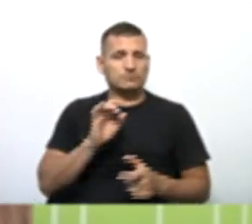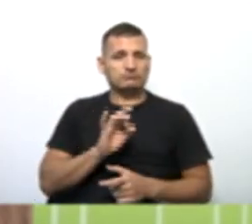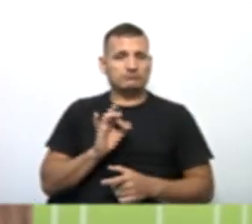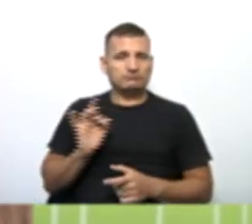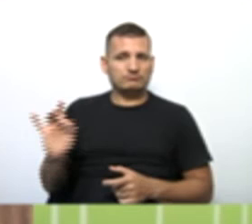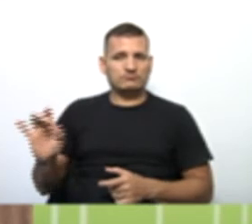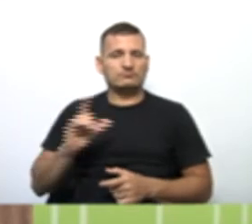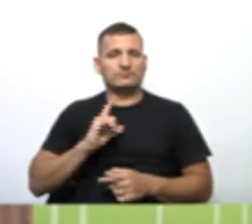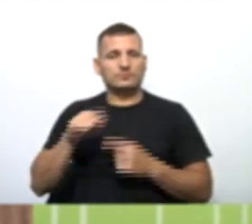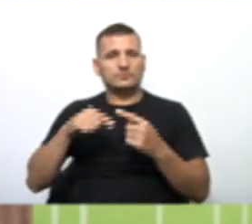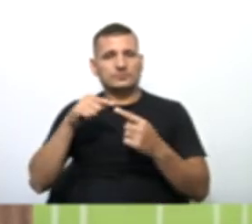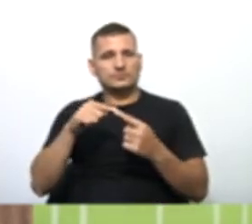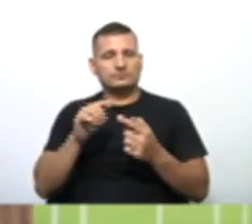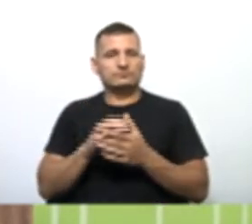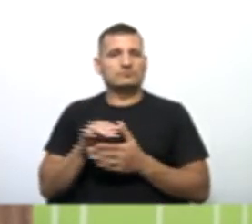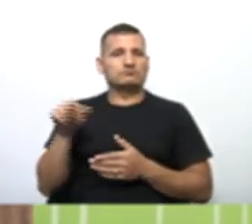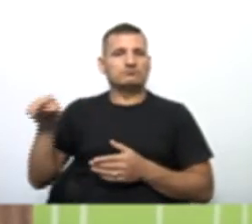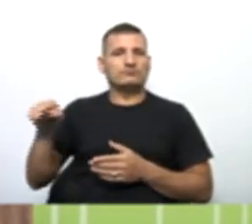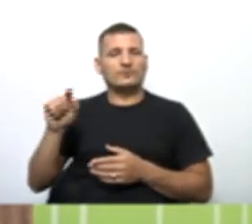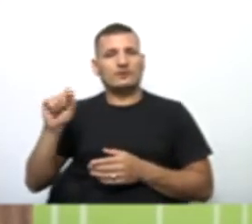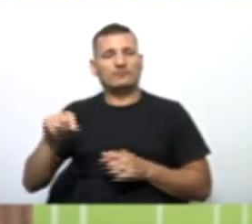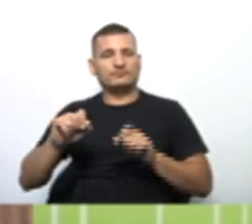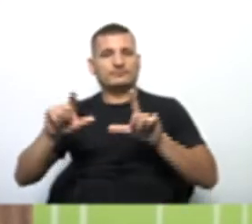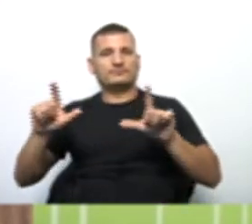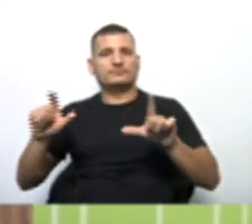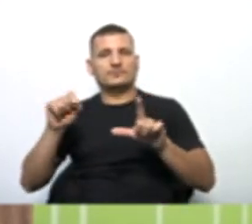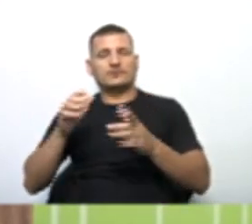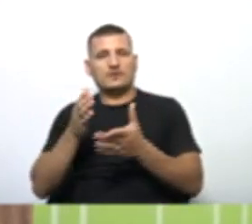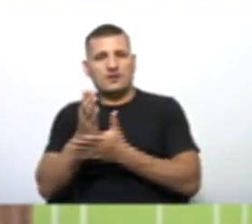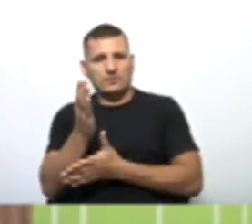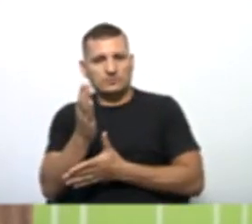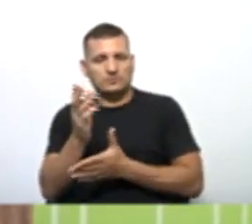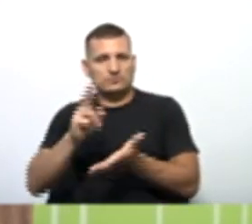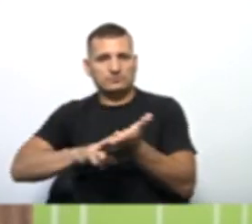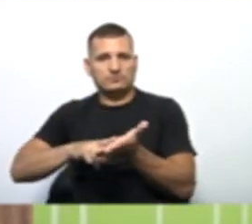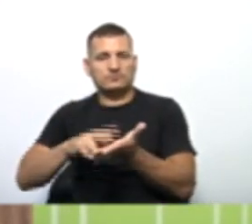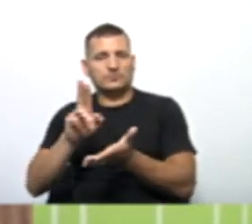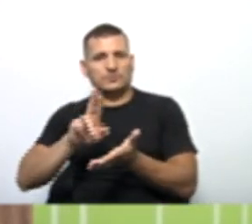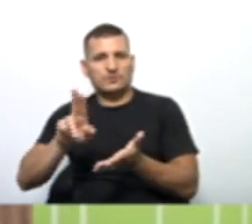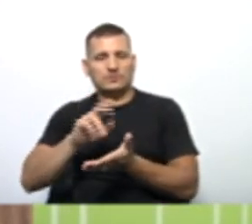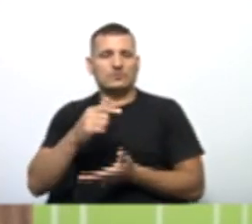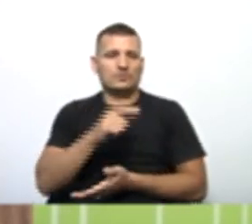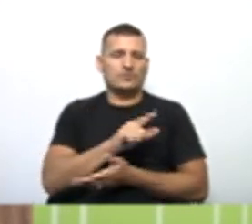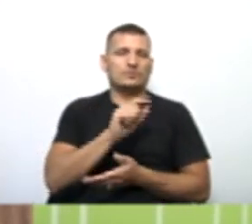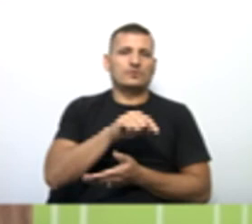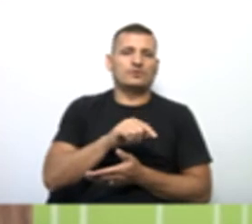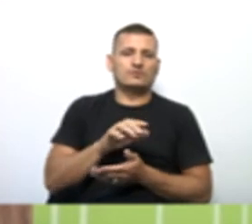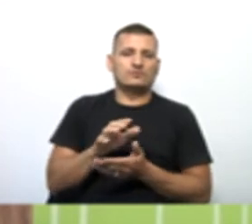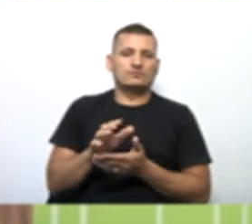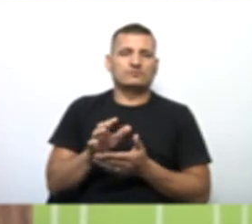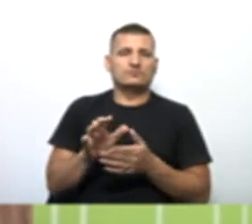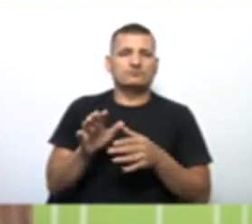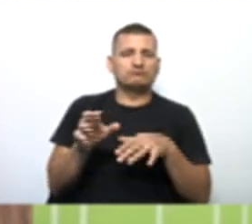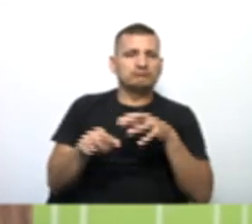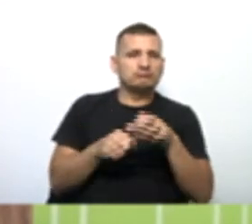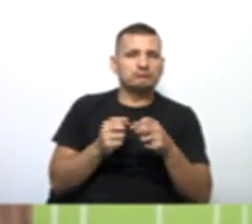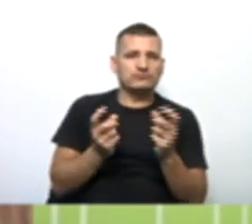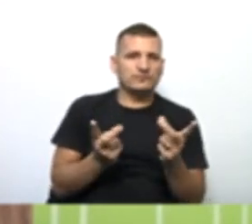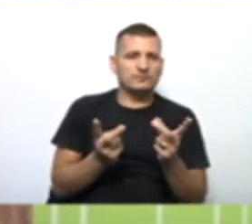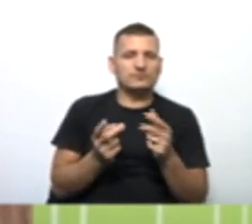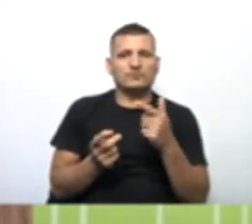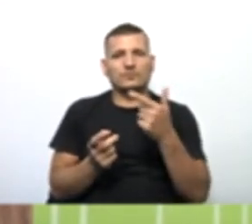objetivo. Um é criar a parte de autenticação do usuário, o outro é criar a parte de coleta das vendas, o outro